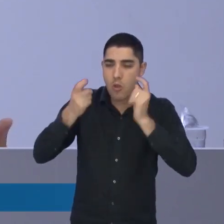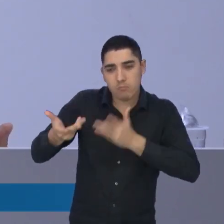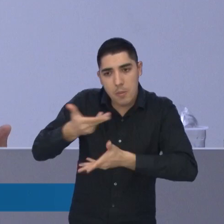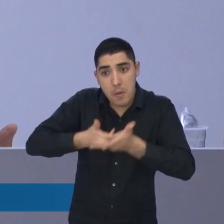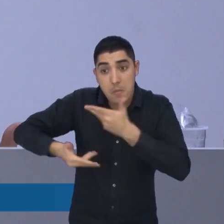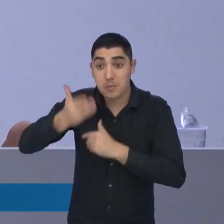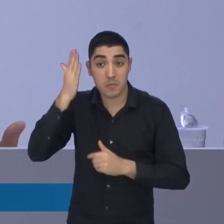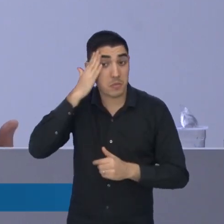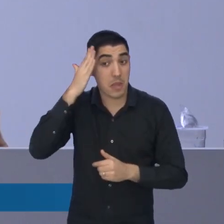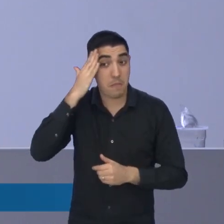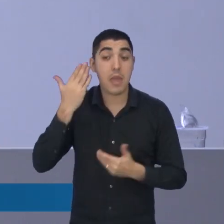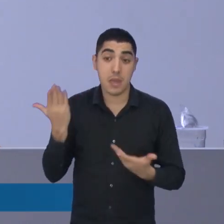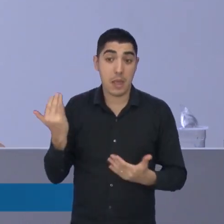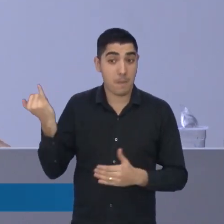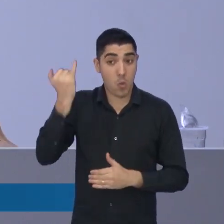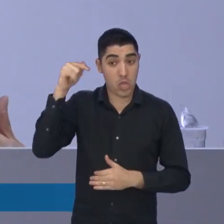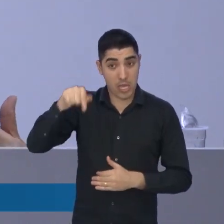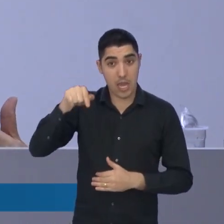Então,